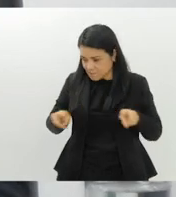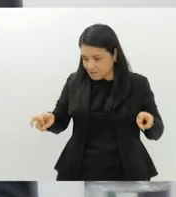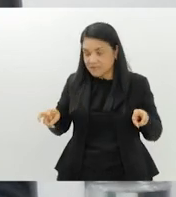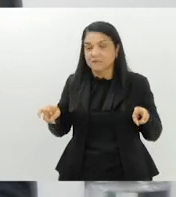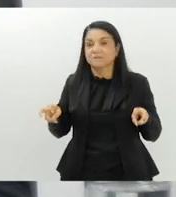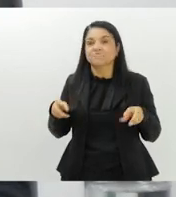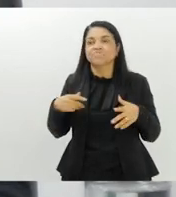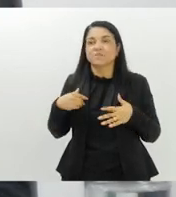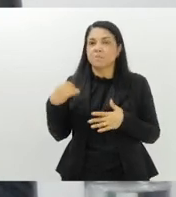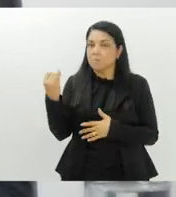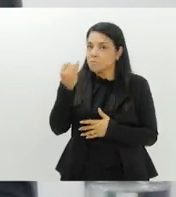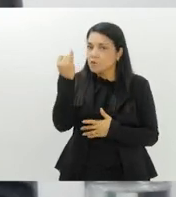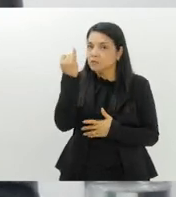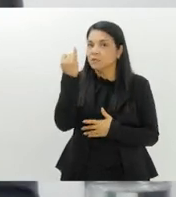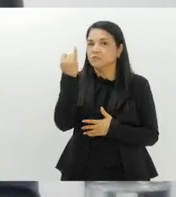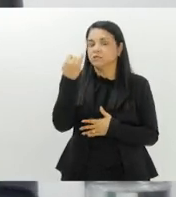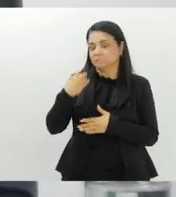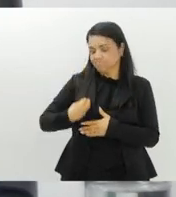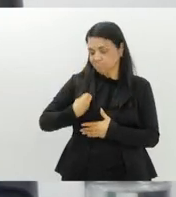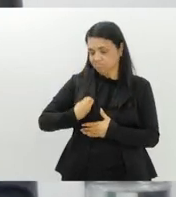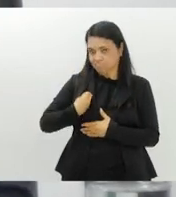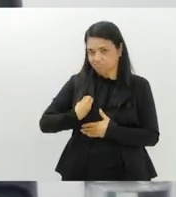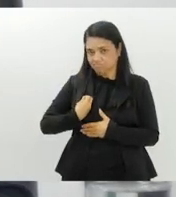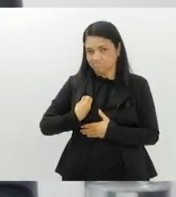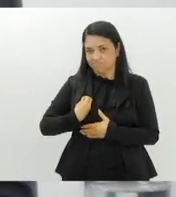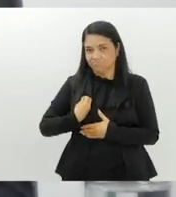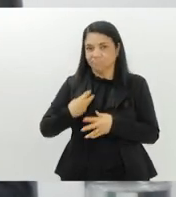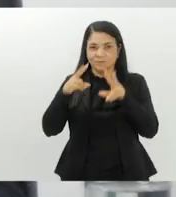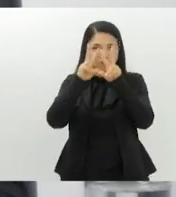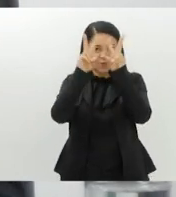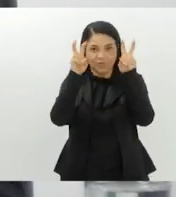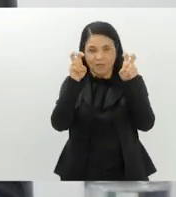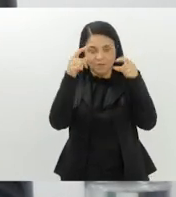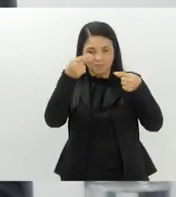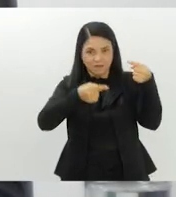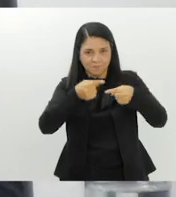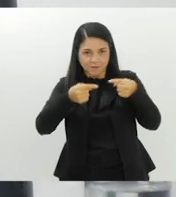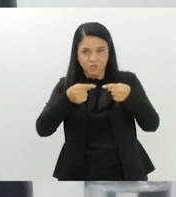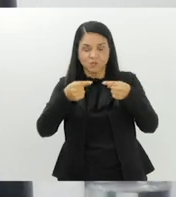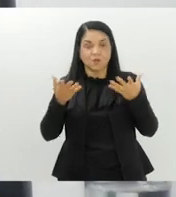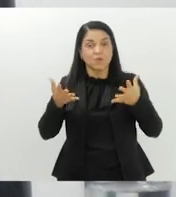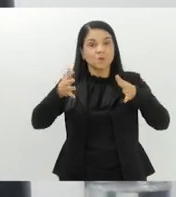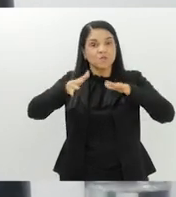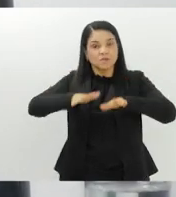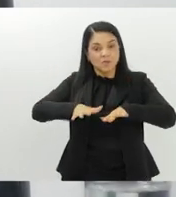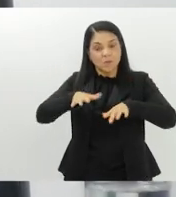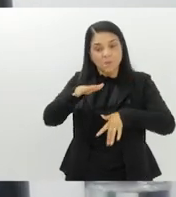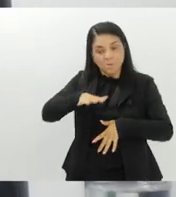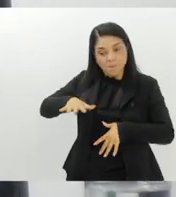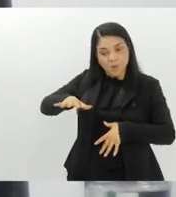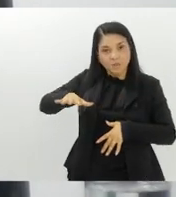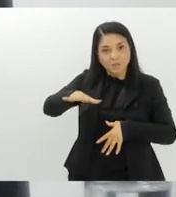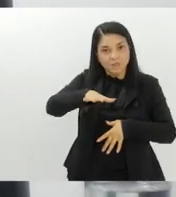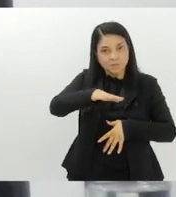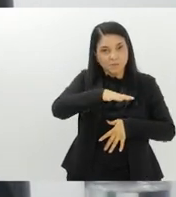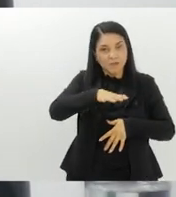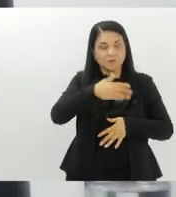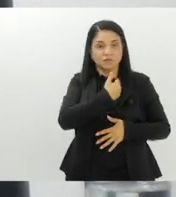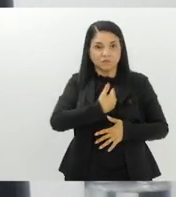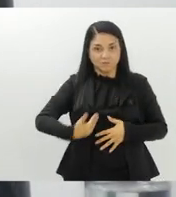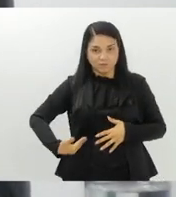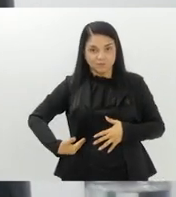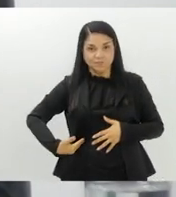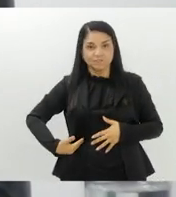aqui falando de inclusão. É importante, né, que os espaços públicos eles tenham